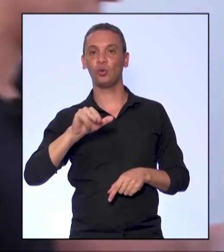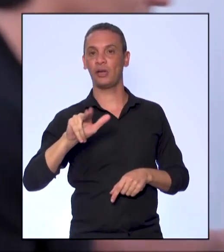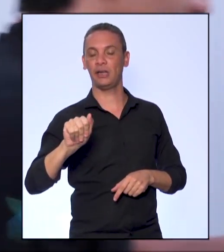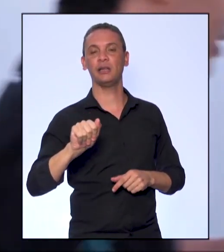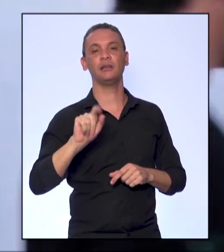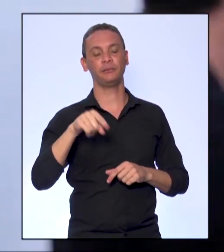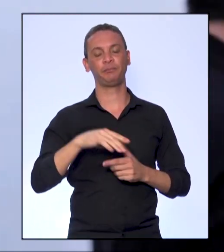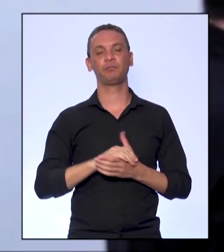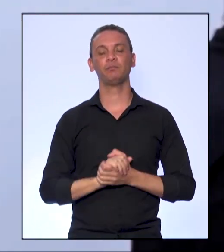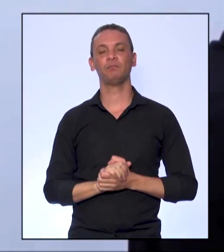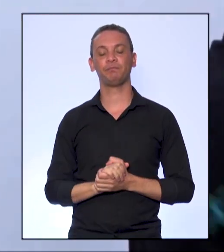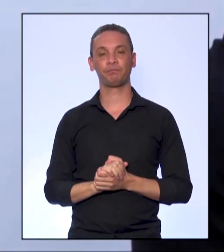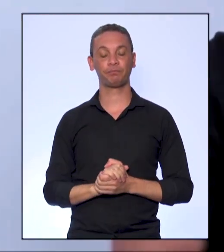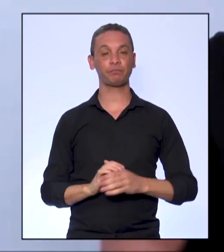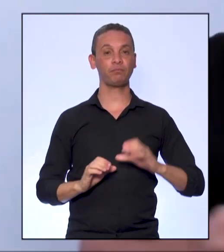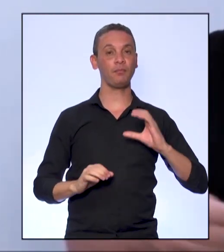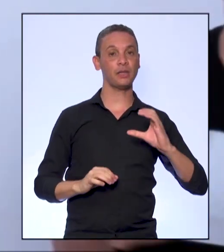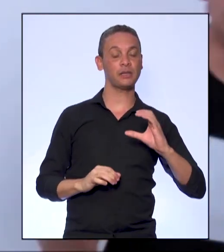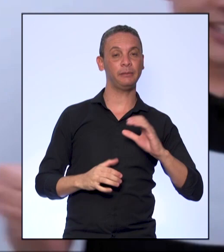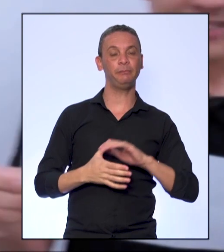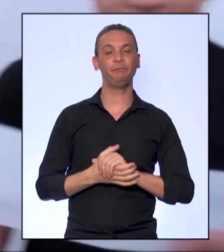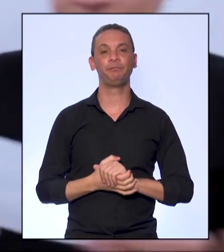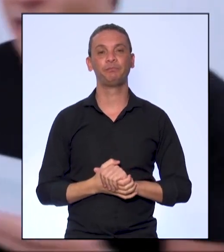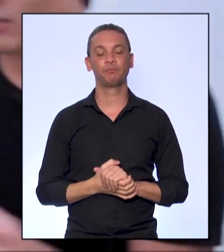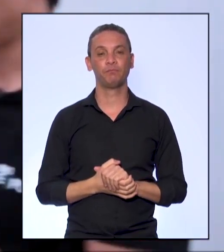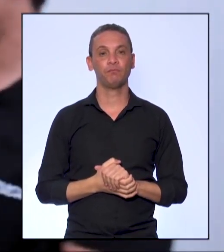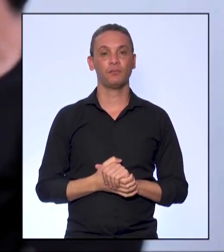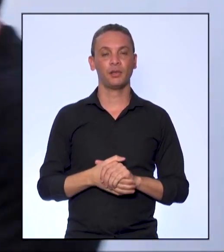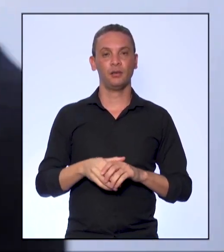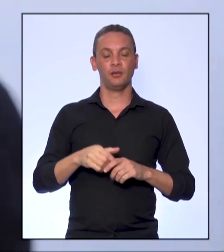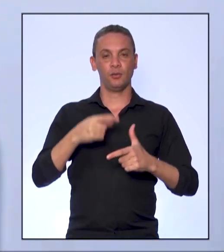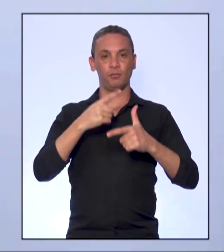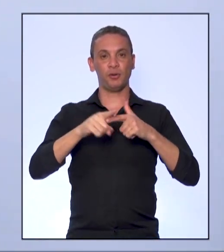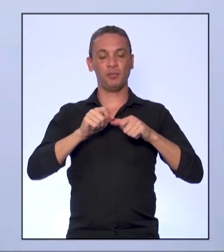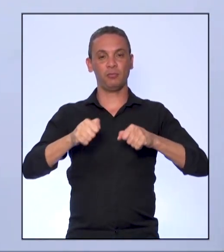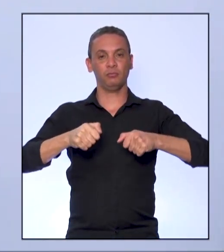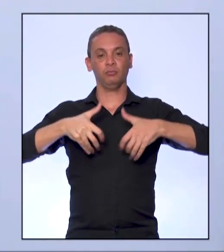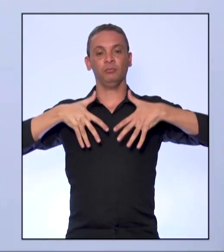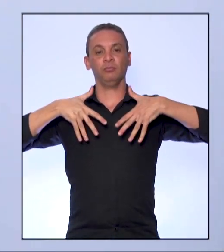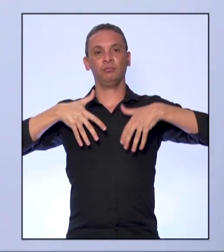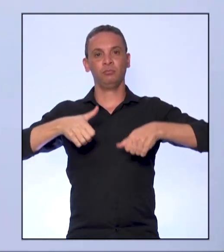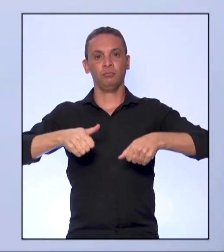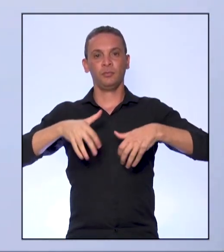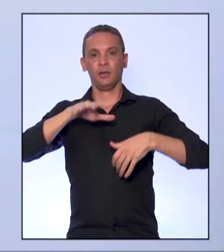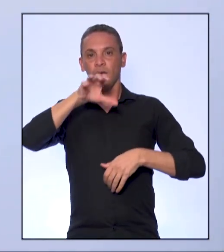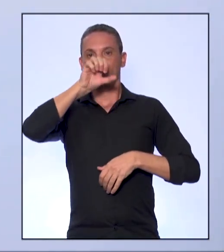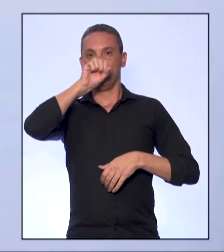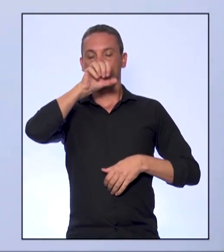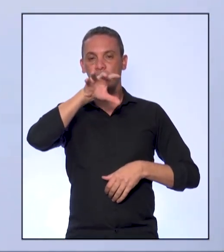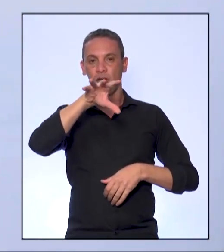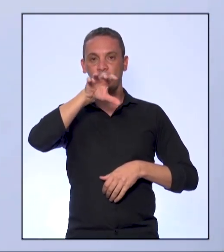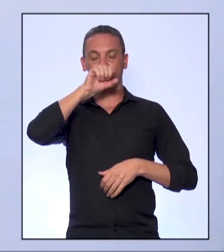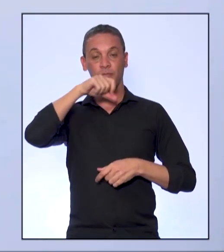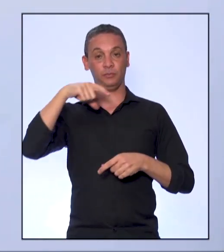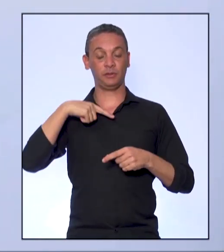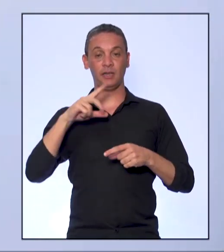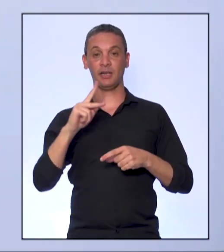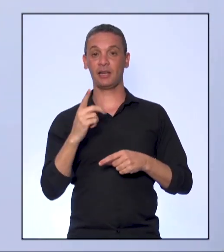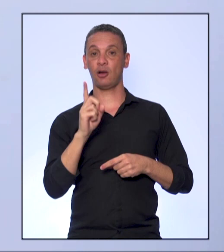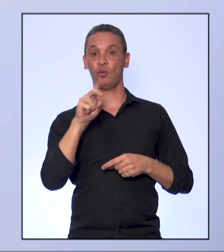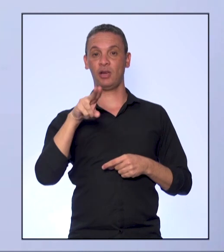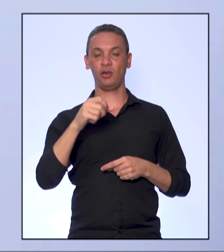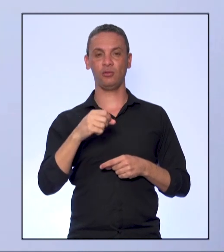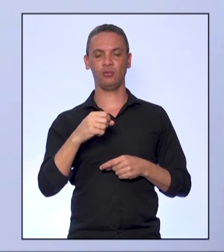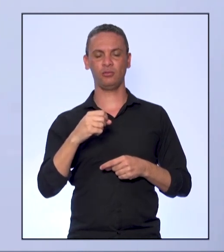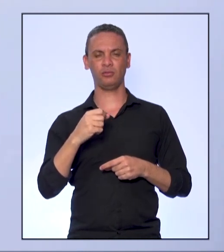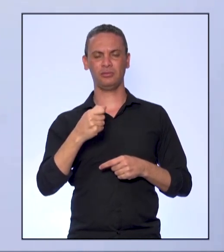errado é infecção bacteriana. C. Diante de uma infecção respiratória de causa viral, como é o caso do H1N1, o antibiótico e a vacina